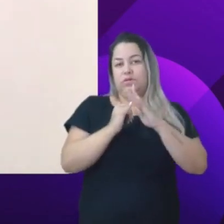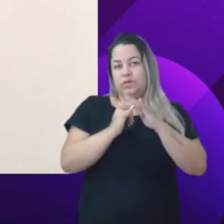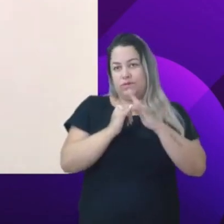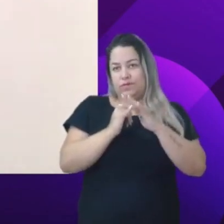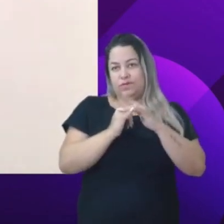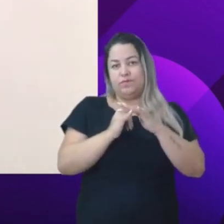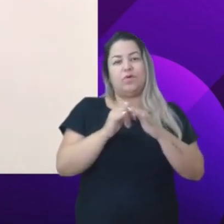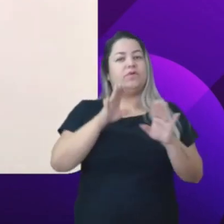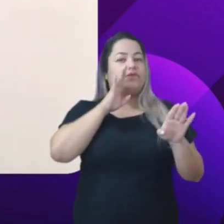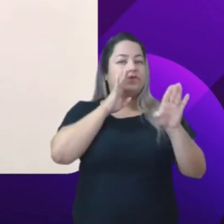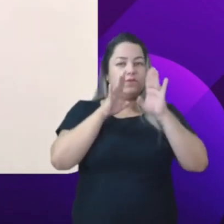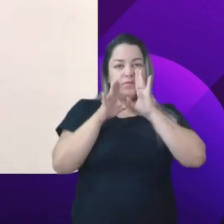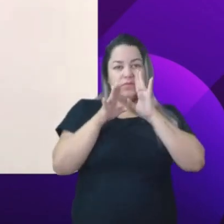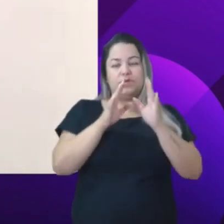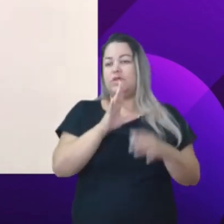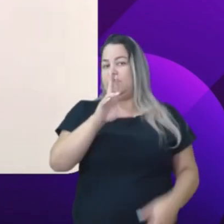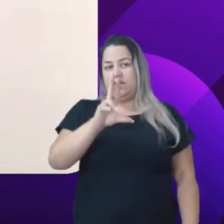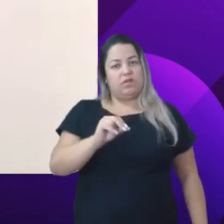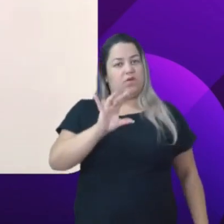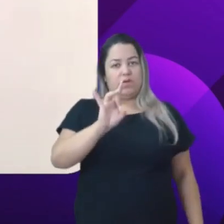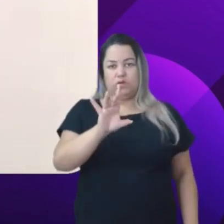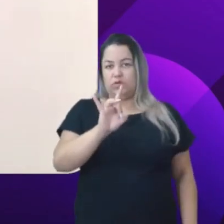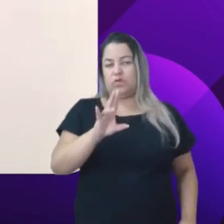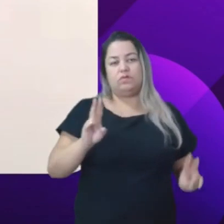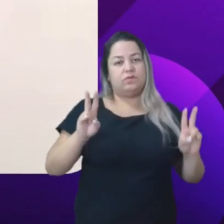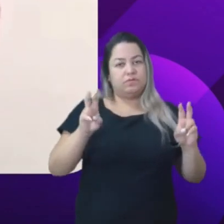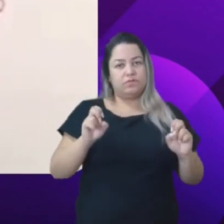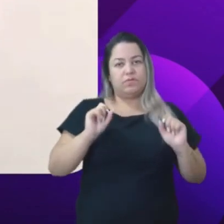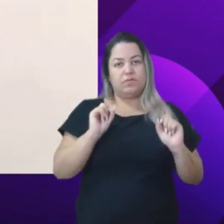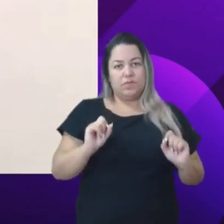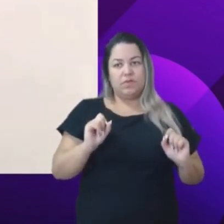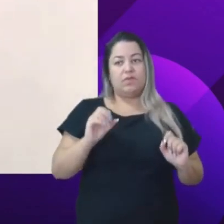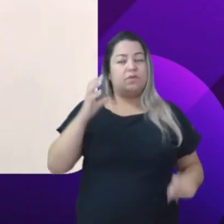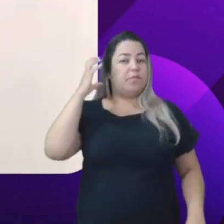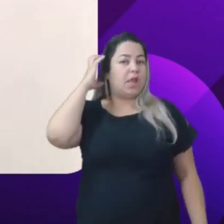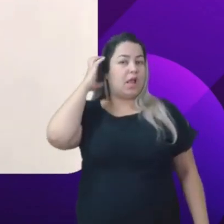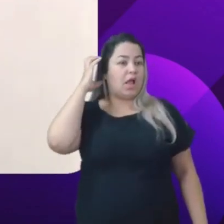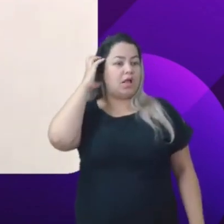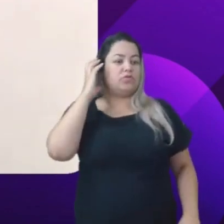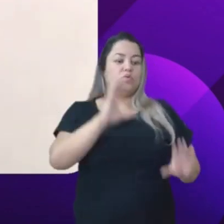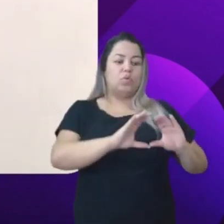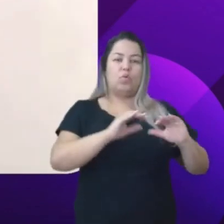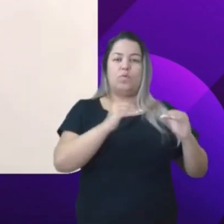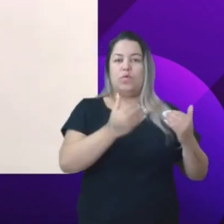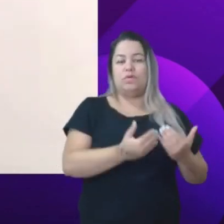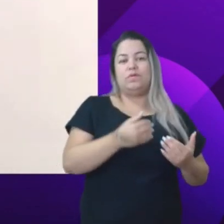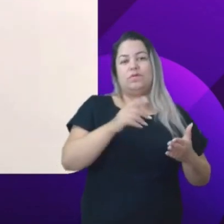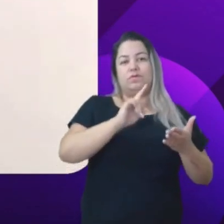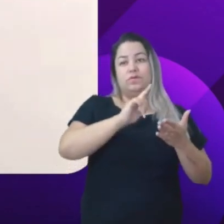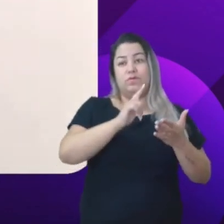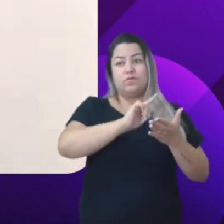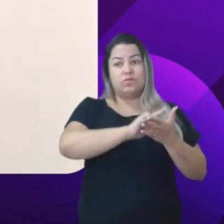YouTube, Facebook. Não, não é só sobre isso, né? É através também de rádios comunitárias, de um jornal que a